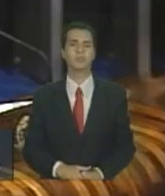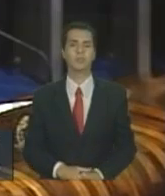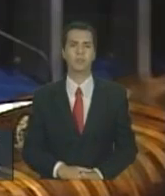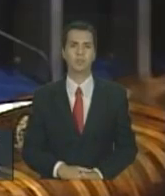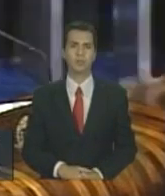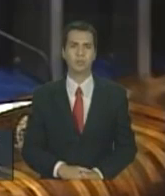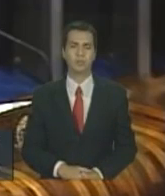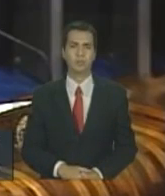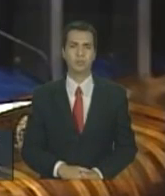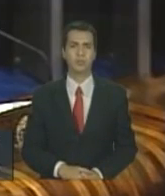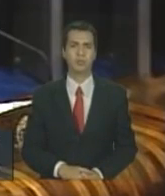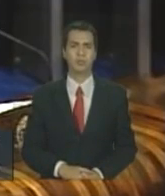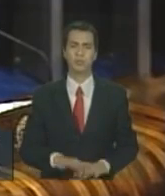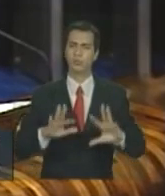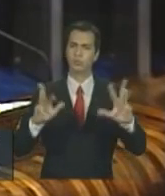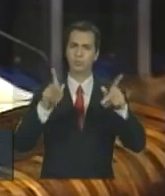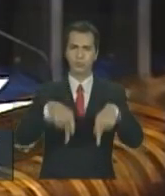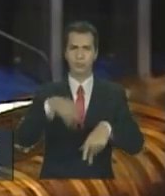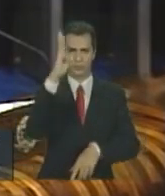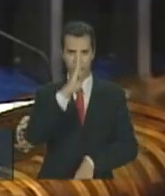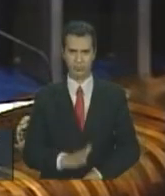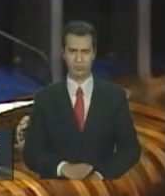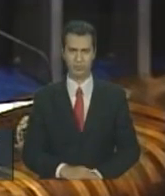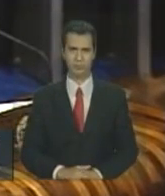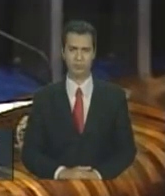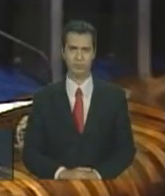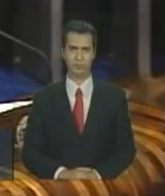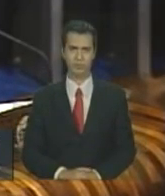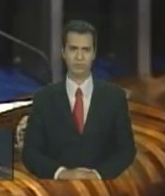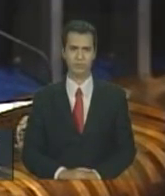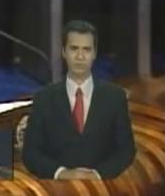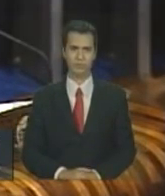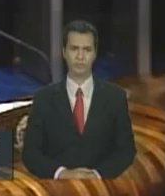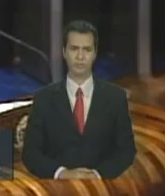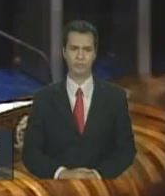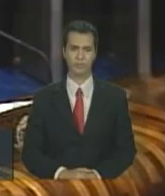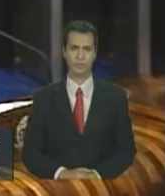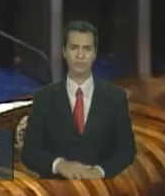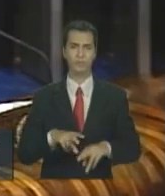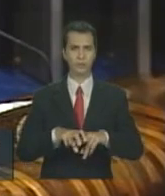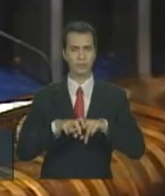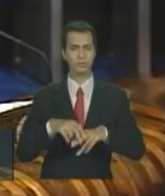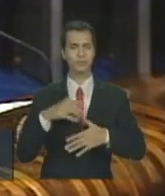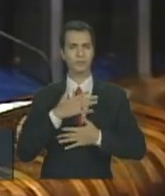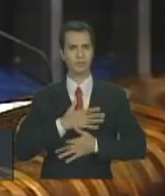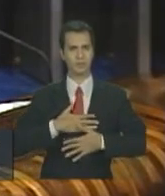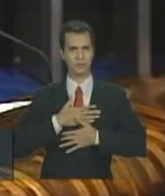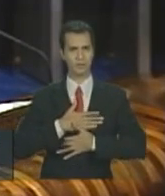oportunidades para brasileiros e brasileiras. Por isso, queridos